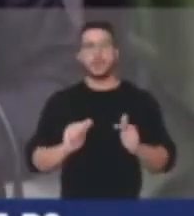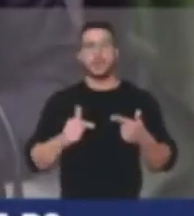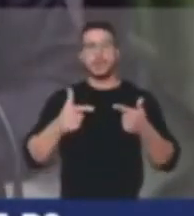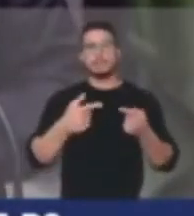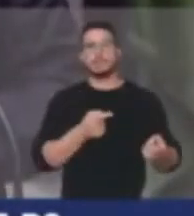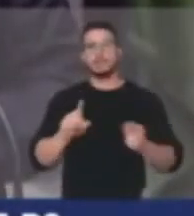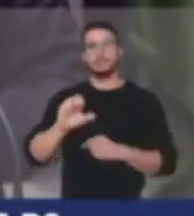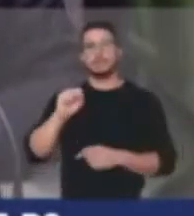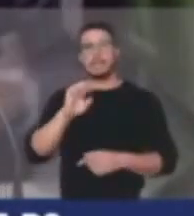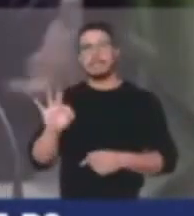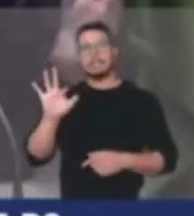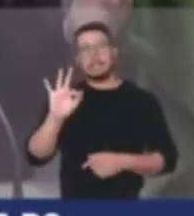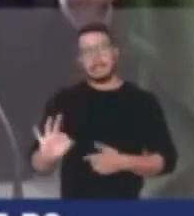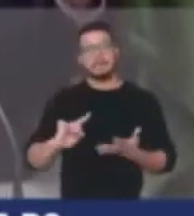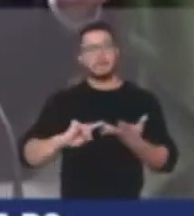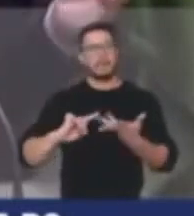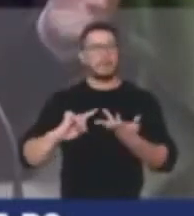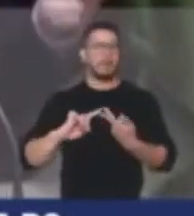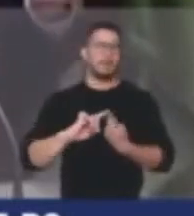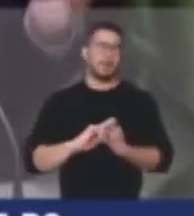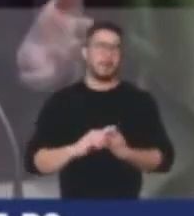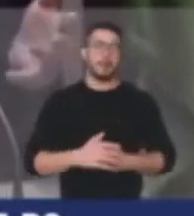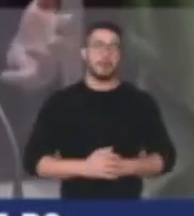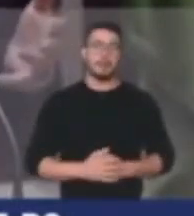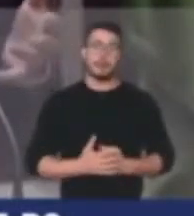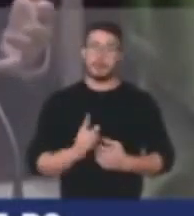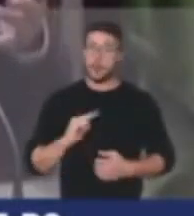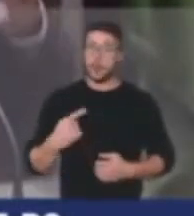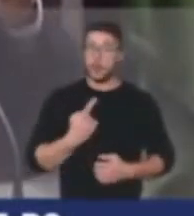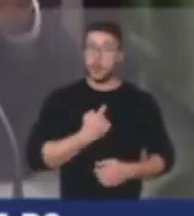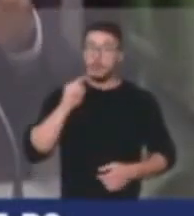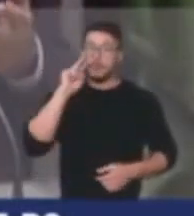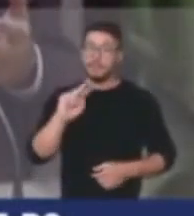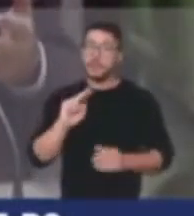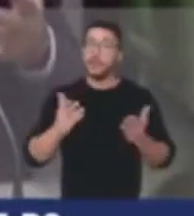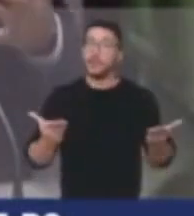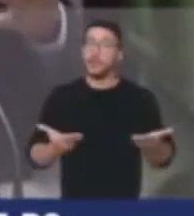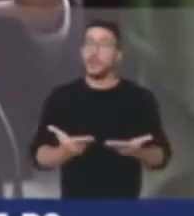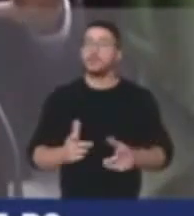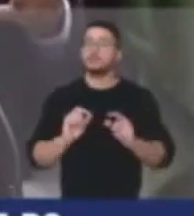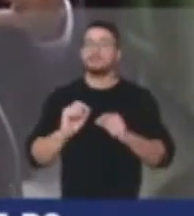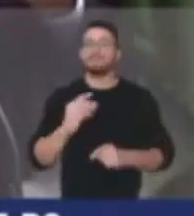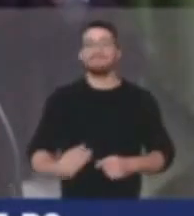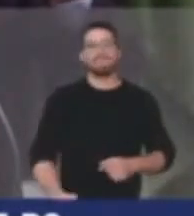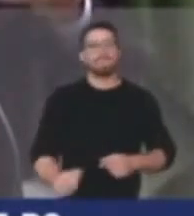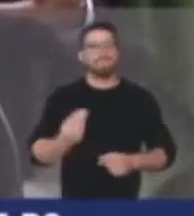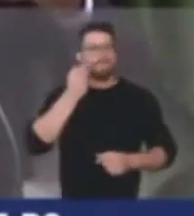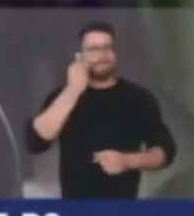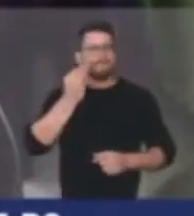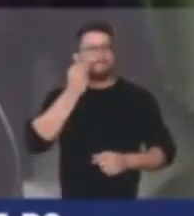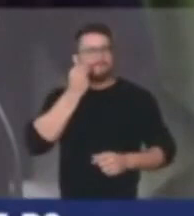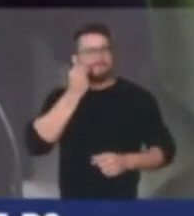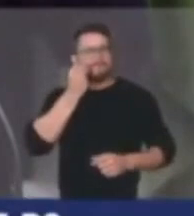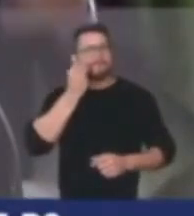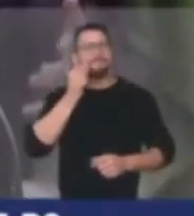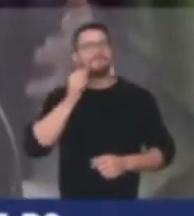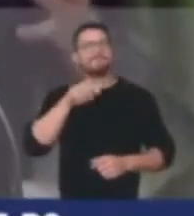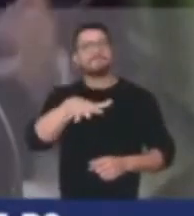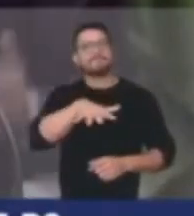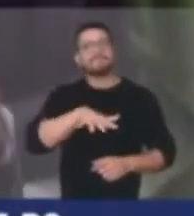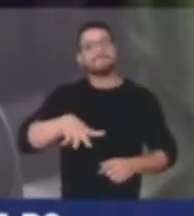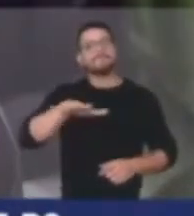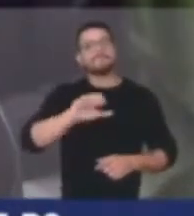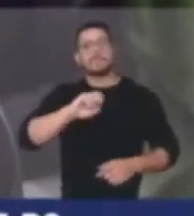diante. O que nós estamos assistindo hoje no Brasil é a tentativa de criar um ambiente para uma nova